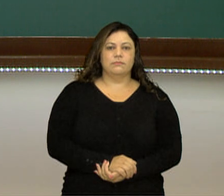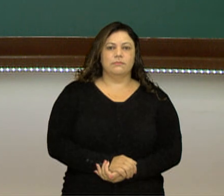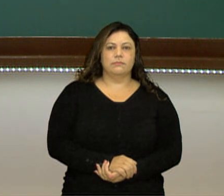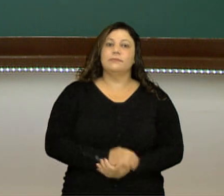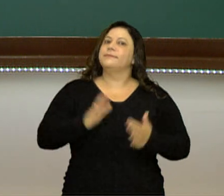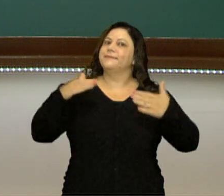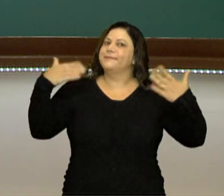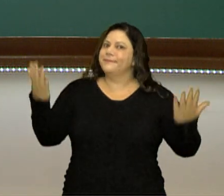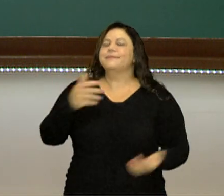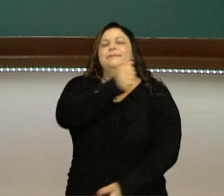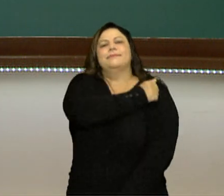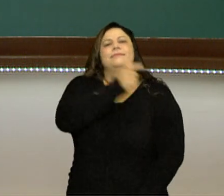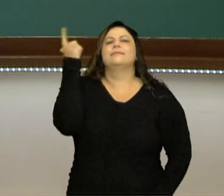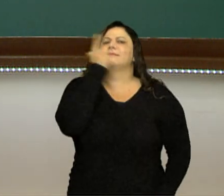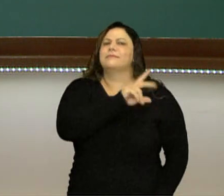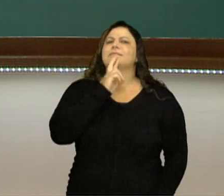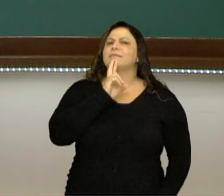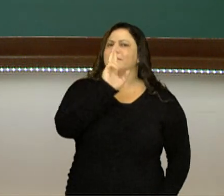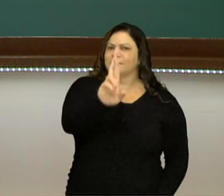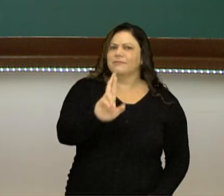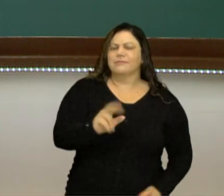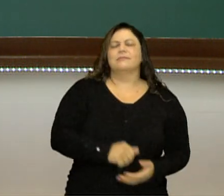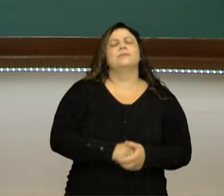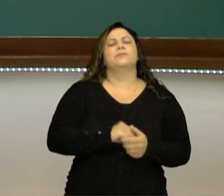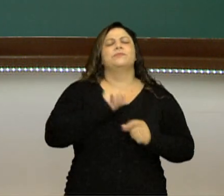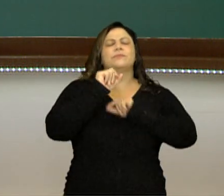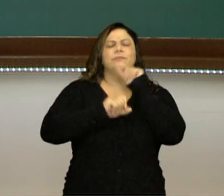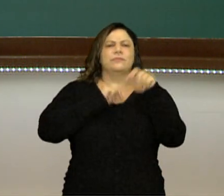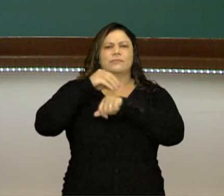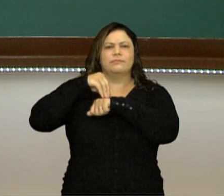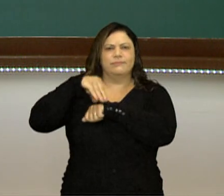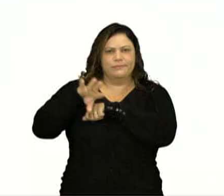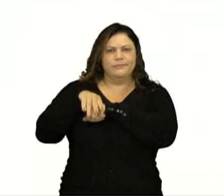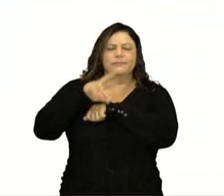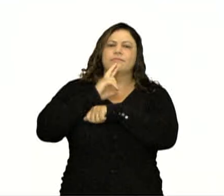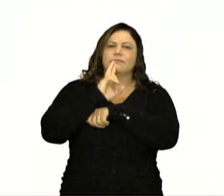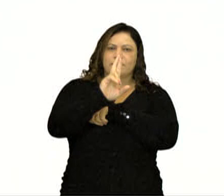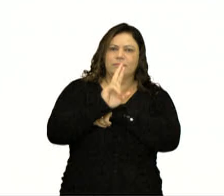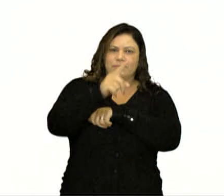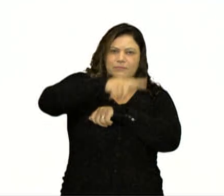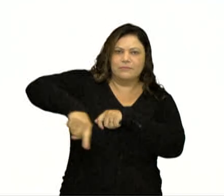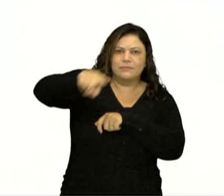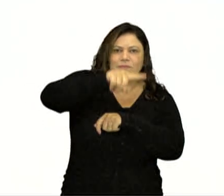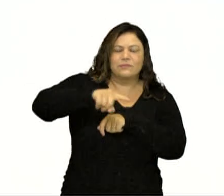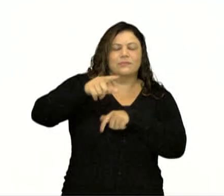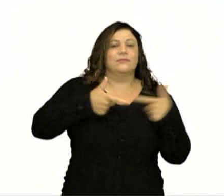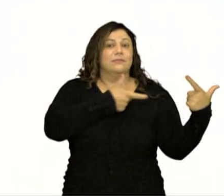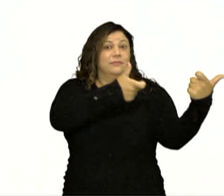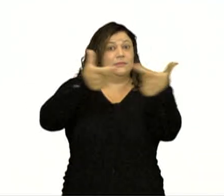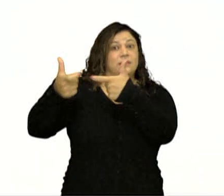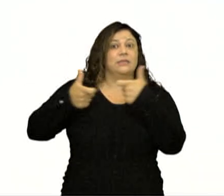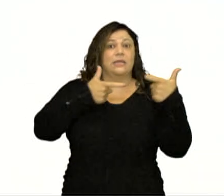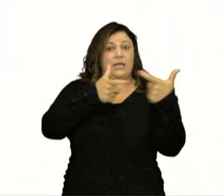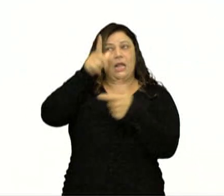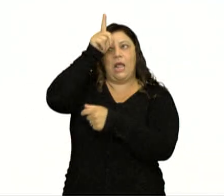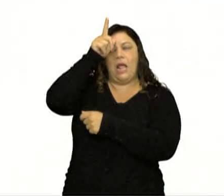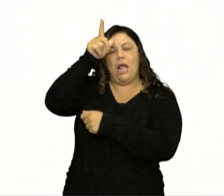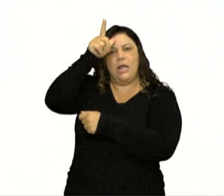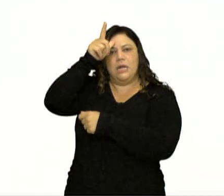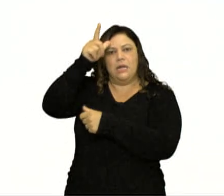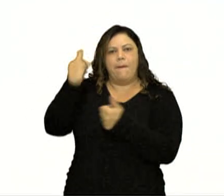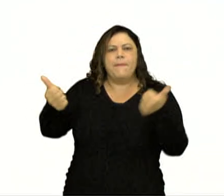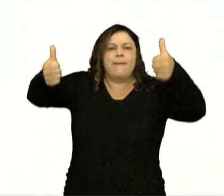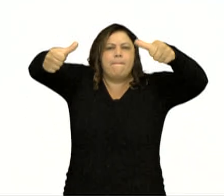Então, alunos, conseguiram responder? Aqui tem uma sugestão minha de resposta para vocês. A Grande Guerra levou a Alemanha à maior